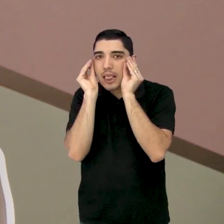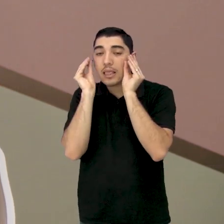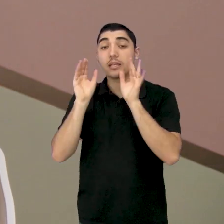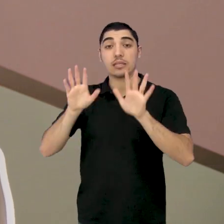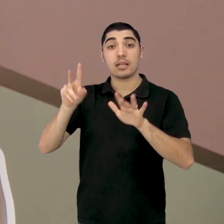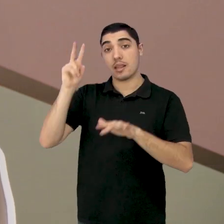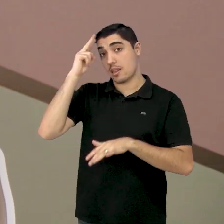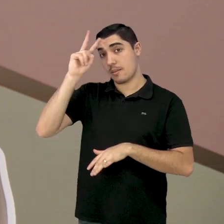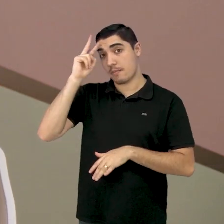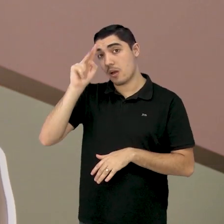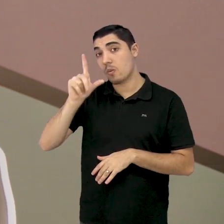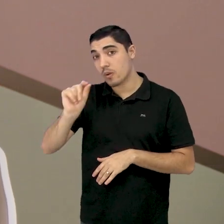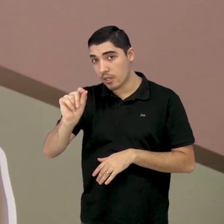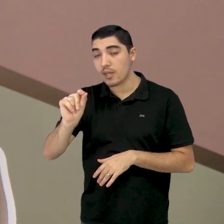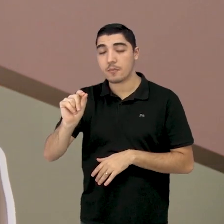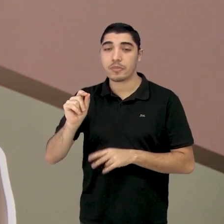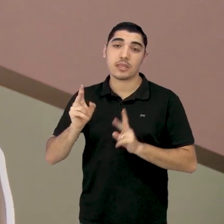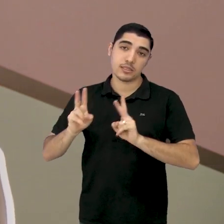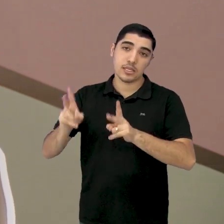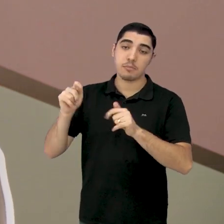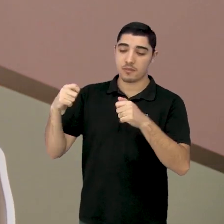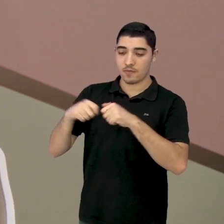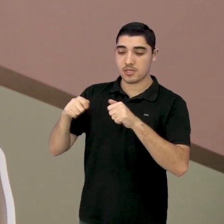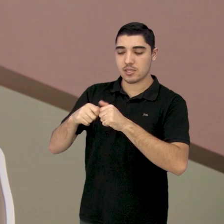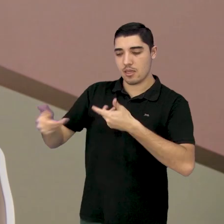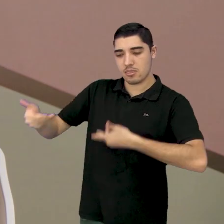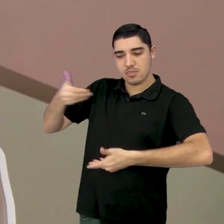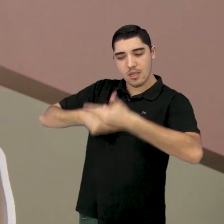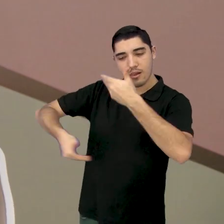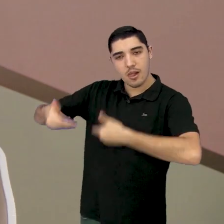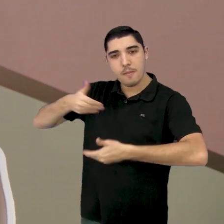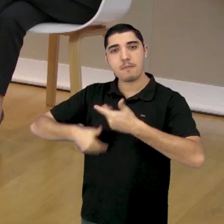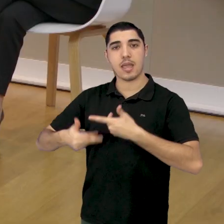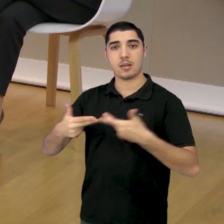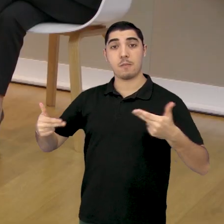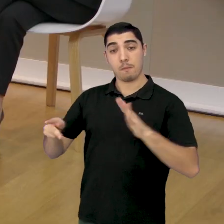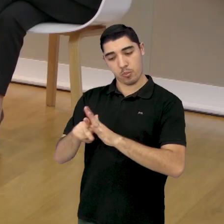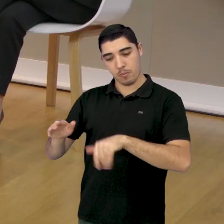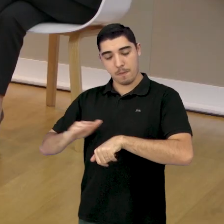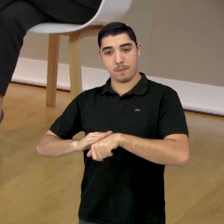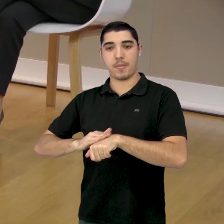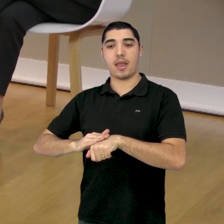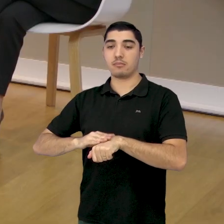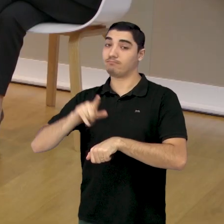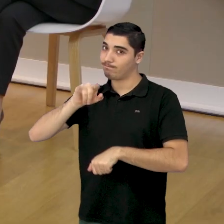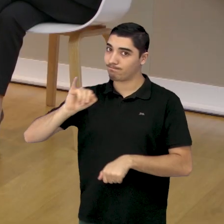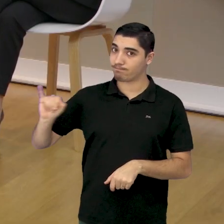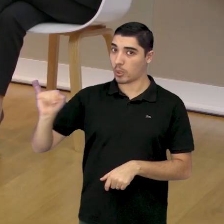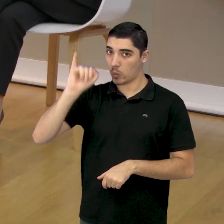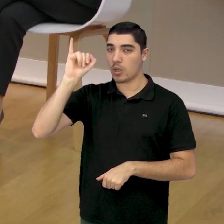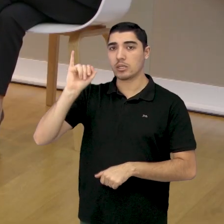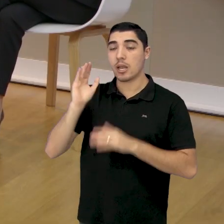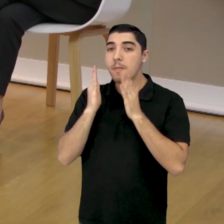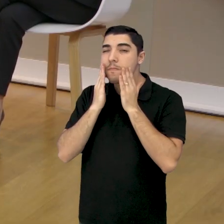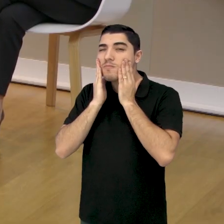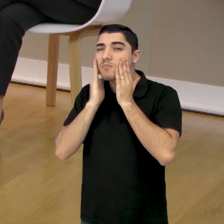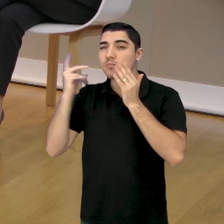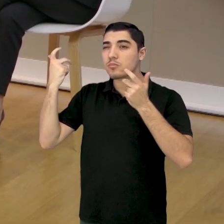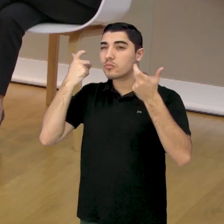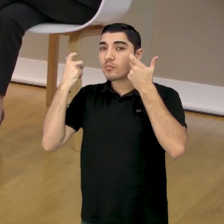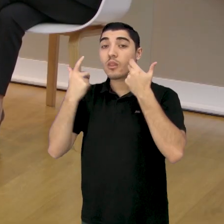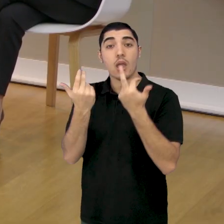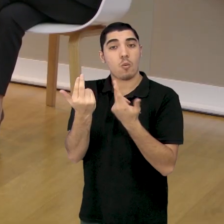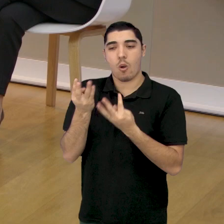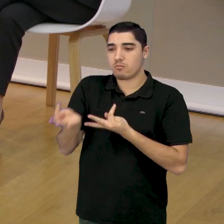a parte mímica, né, da região. E lembrar que sempre a gente tem que estar fazendo tratamentos para a qualidade da pele, isso é